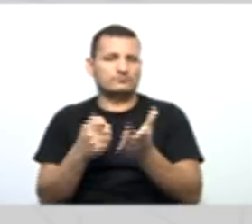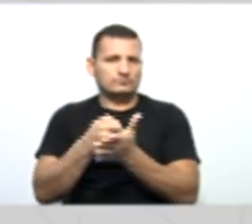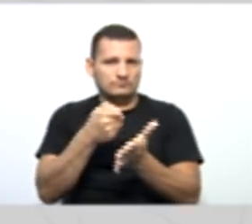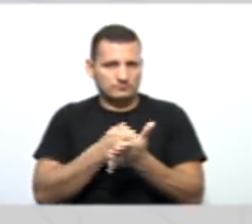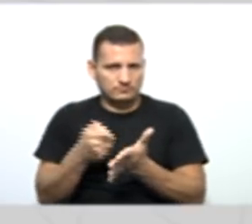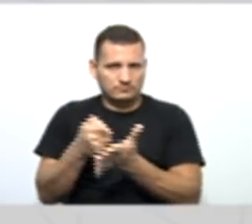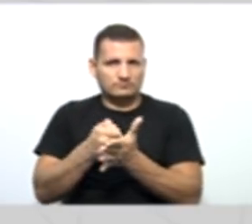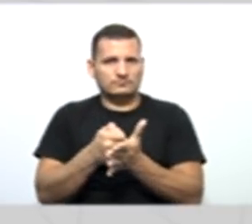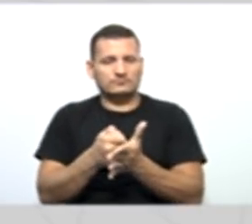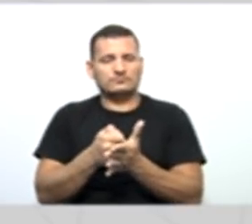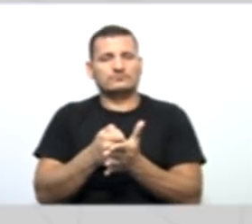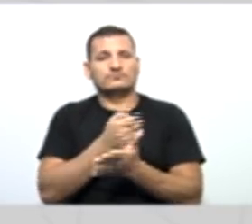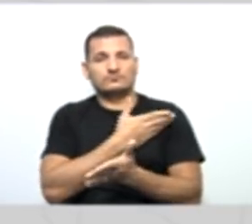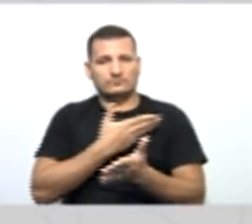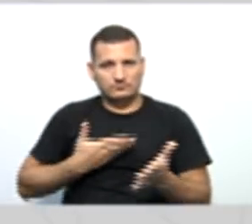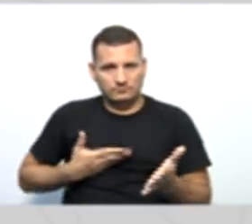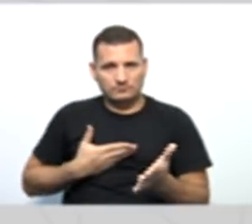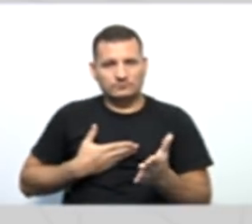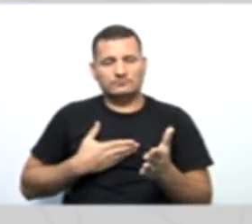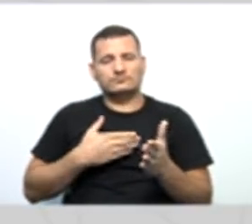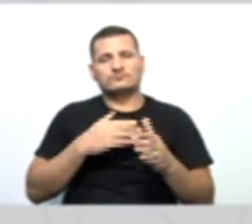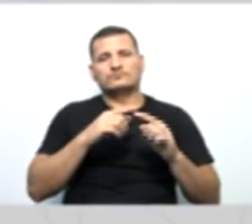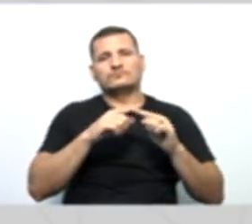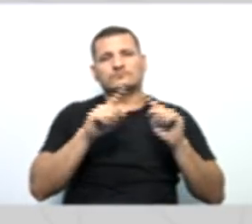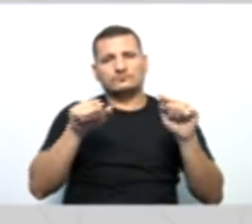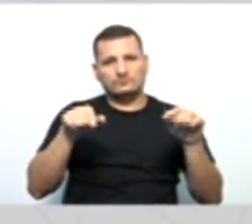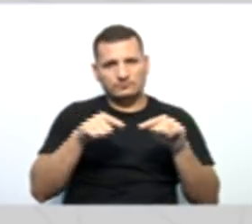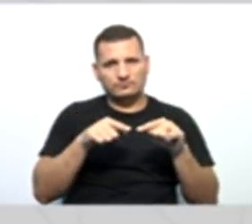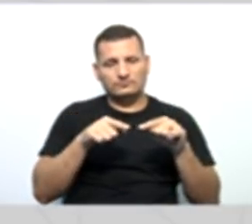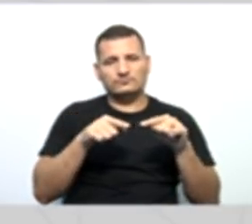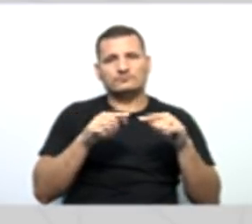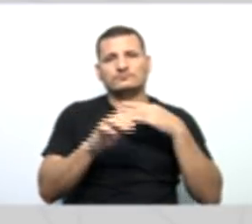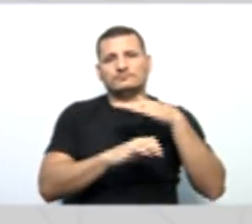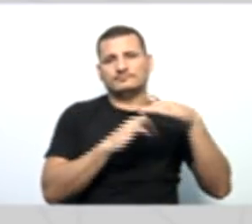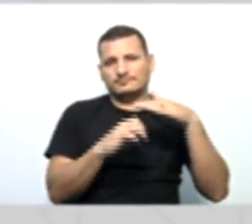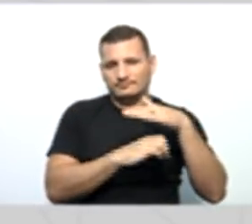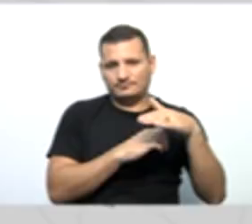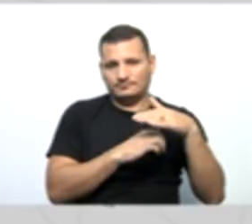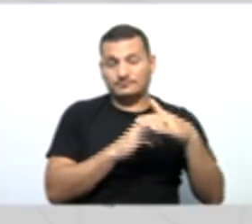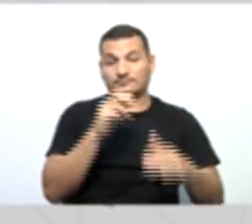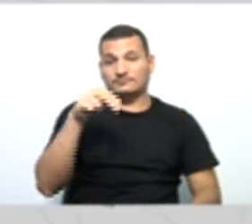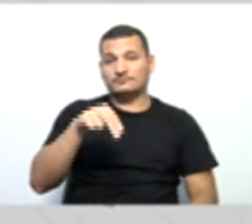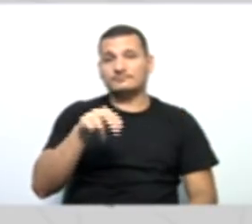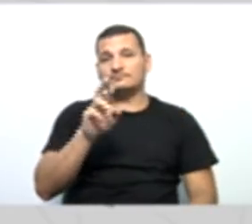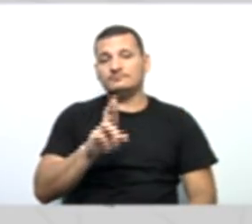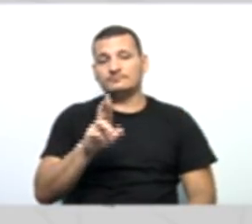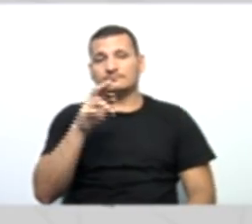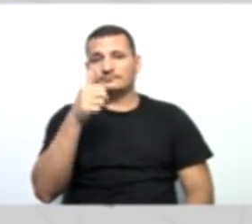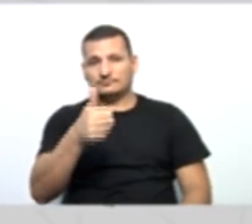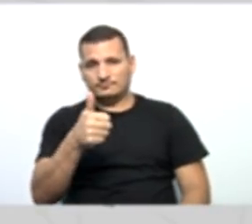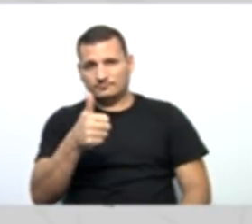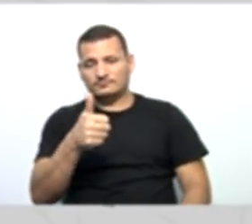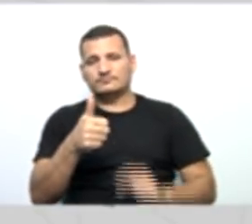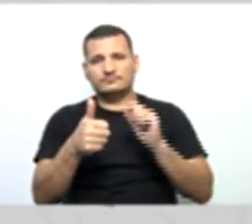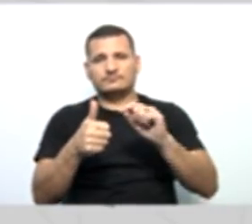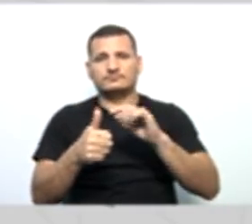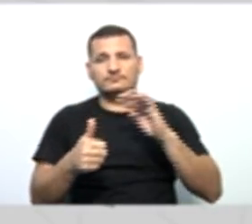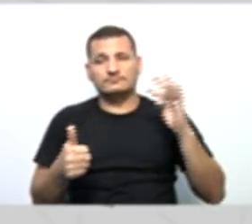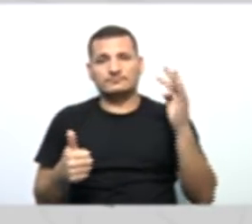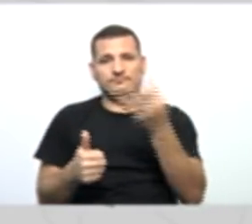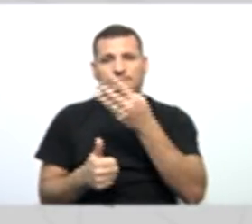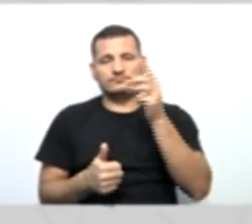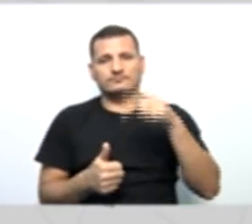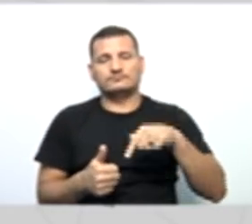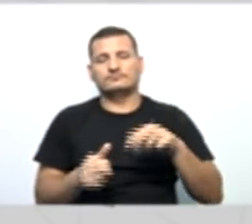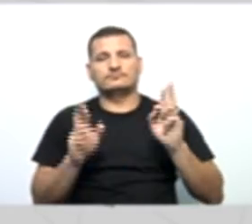governo, dos empregadores e dos trabalhadores. A NR1, ela diz que todos são